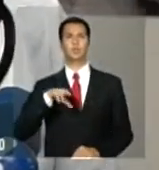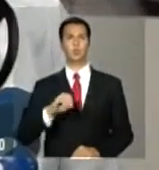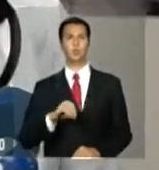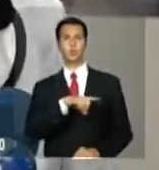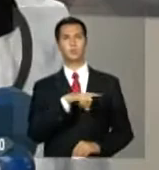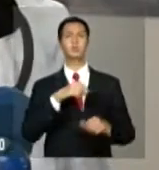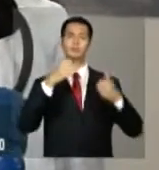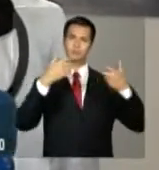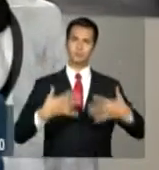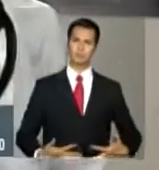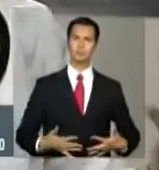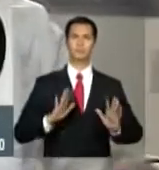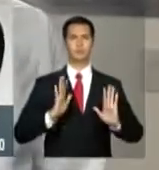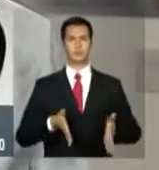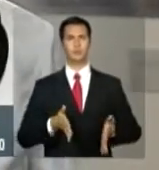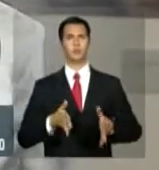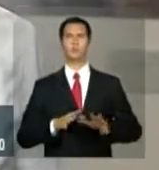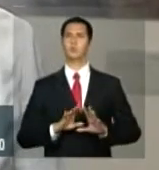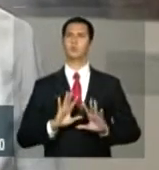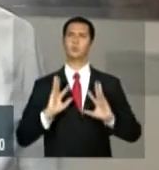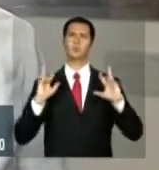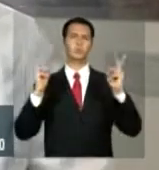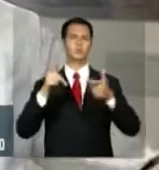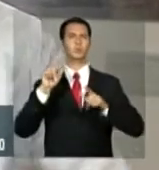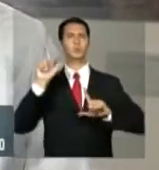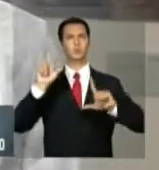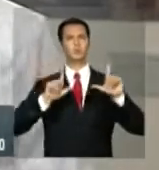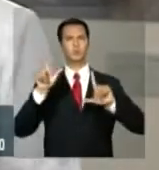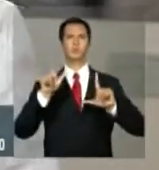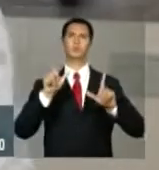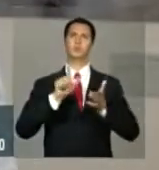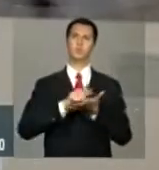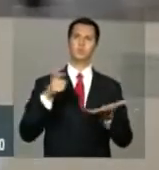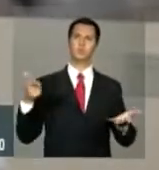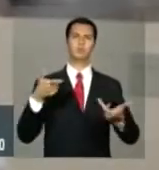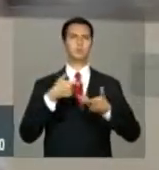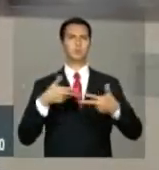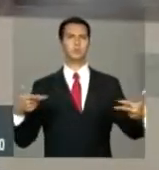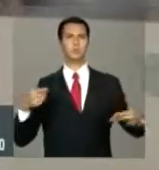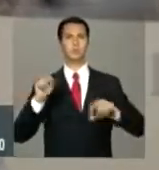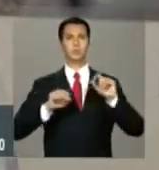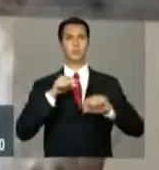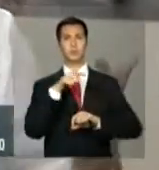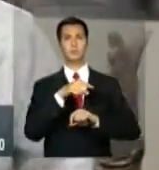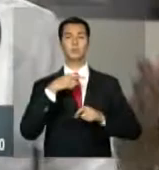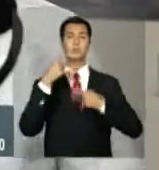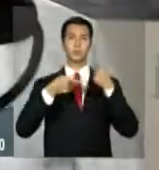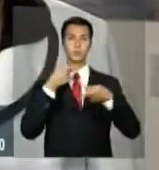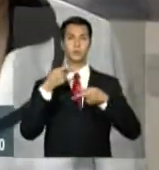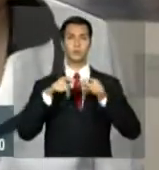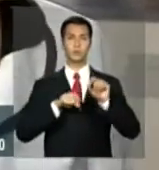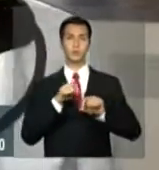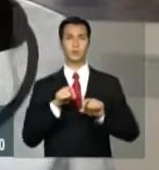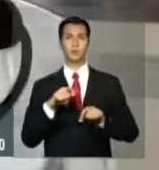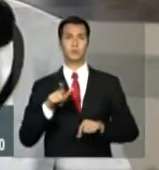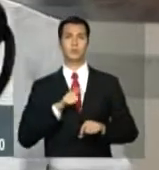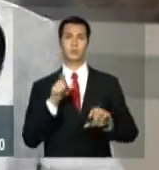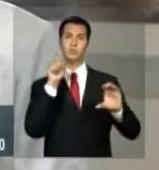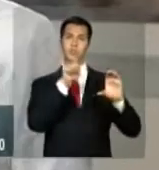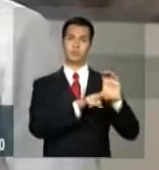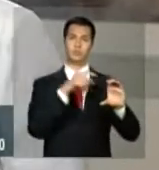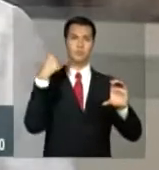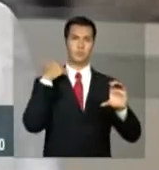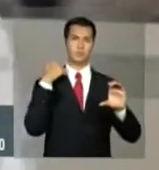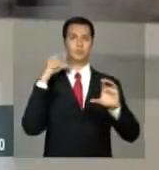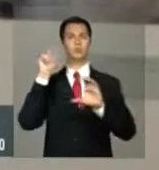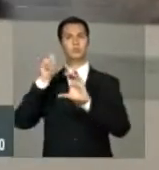já externou para todos os jornais internacionais e os nossos também, que é a desvinculação das dívidas bancárias